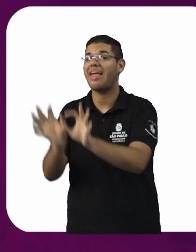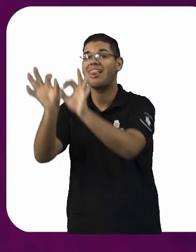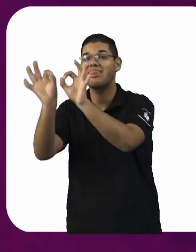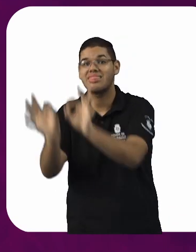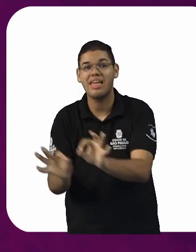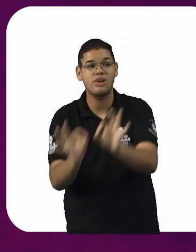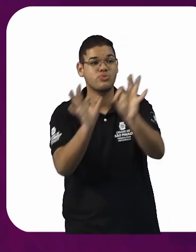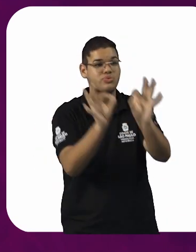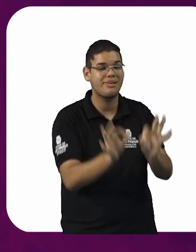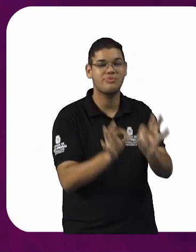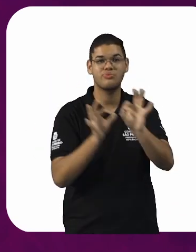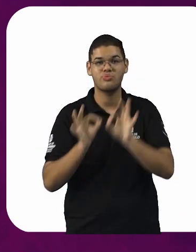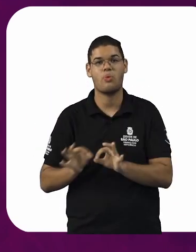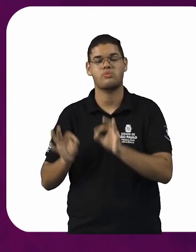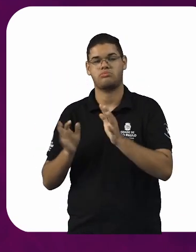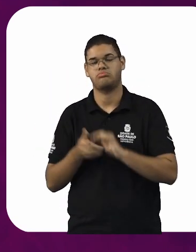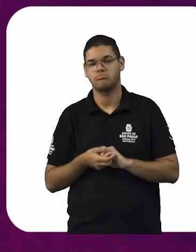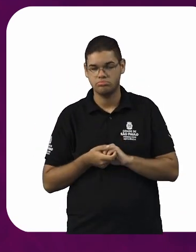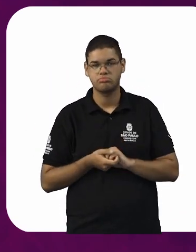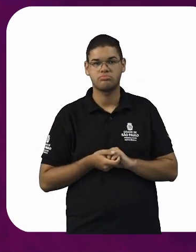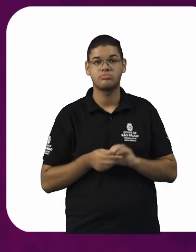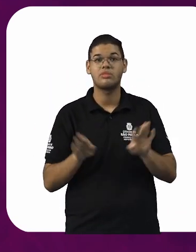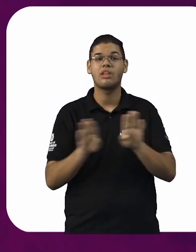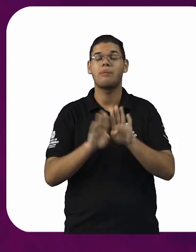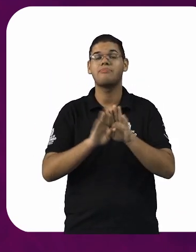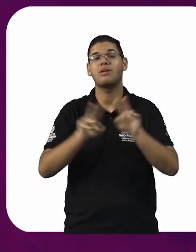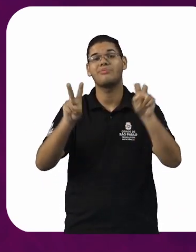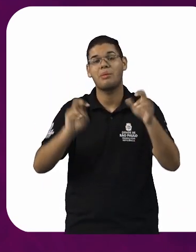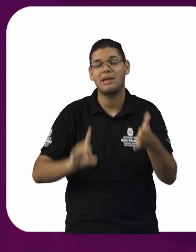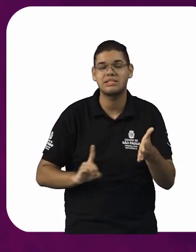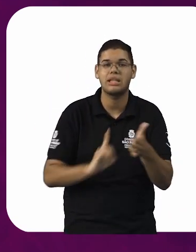especializadas conforme as demandas, mas é